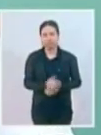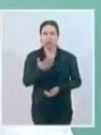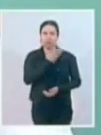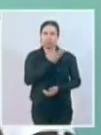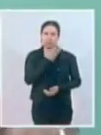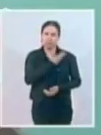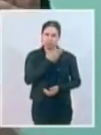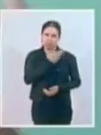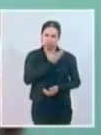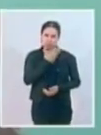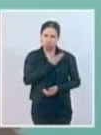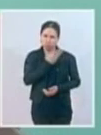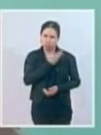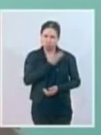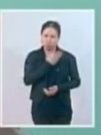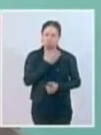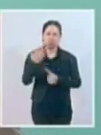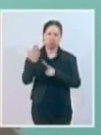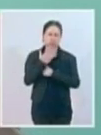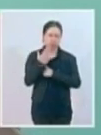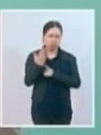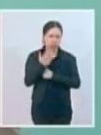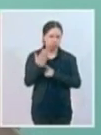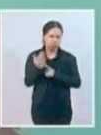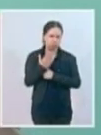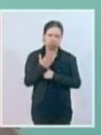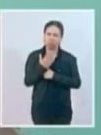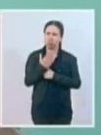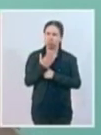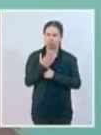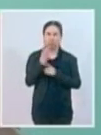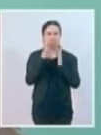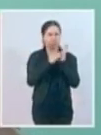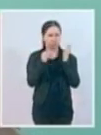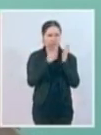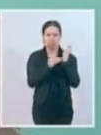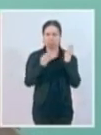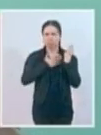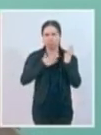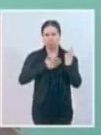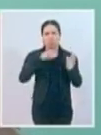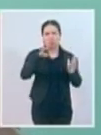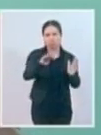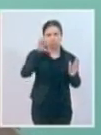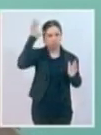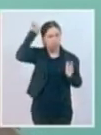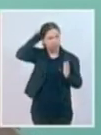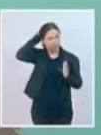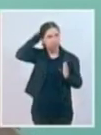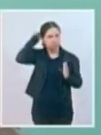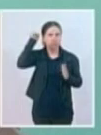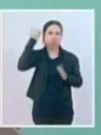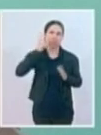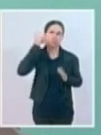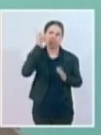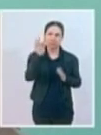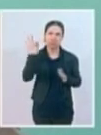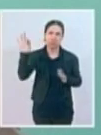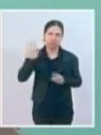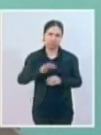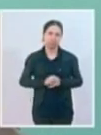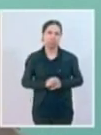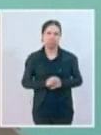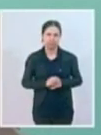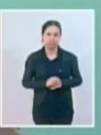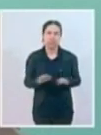amigo, mentor, para minha mentor, é espelho, que se chama Wellington Prado. Deputado federal Wellington Prado,